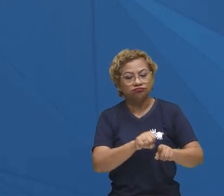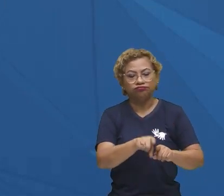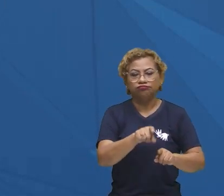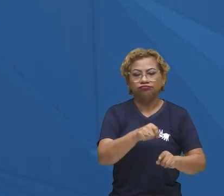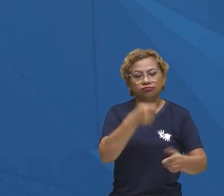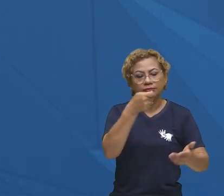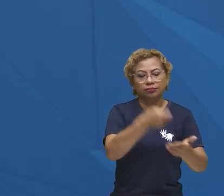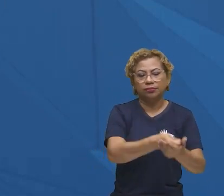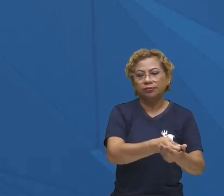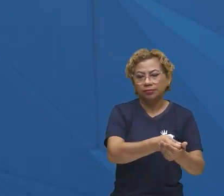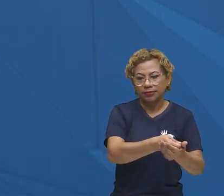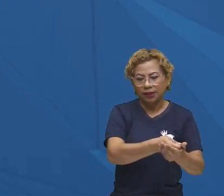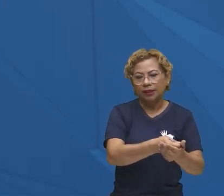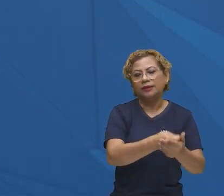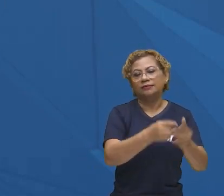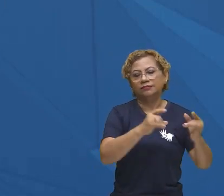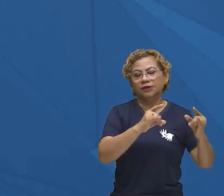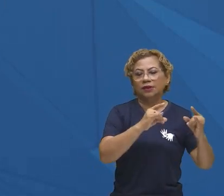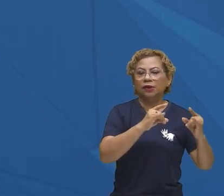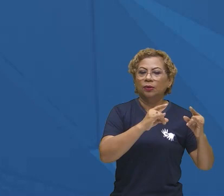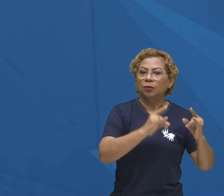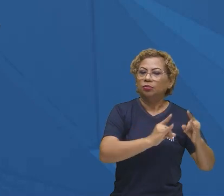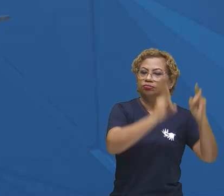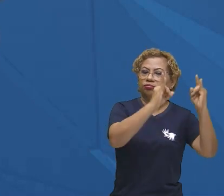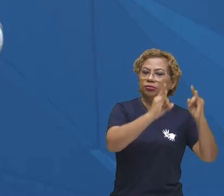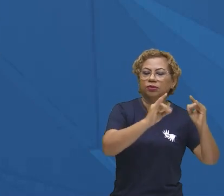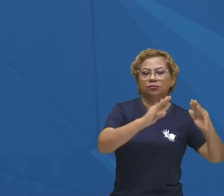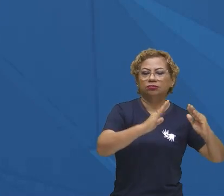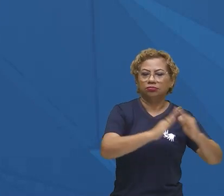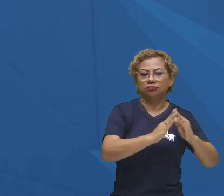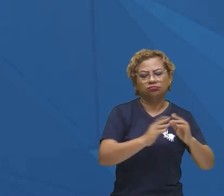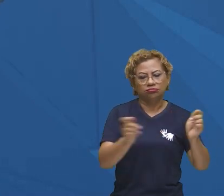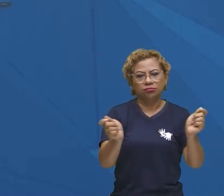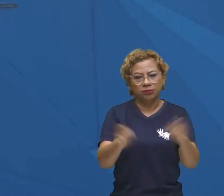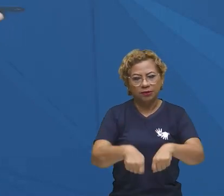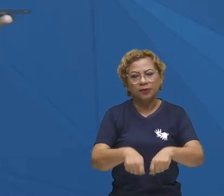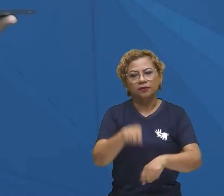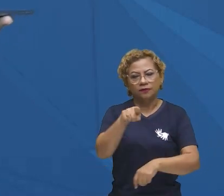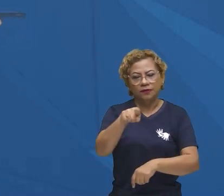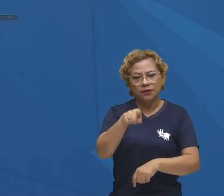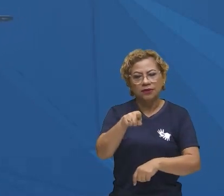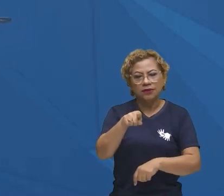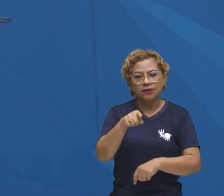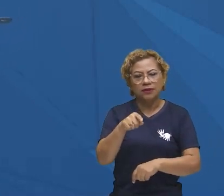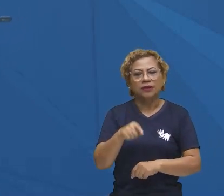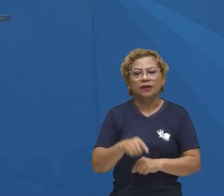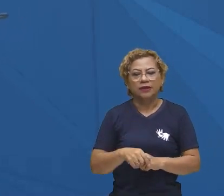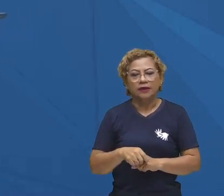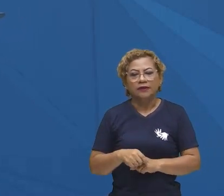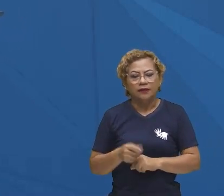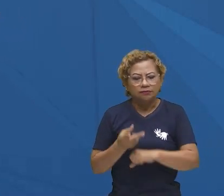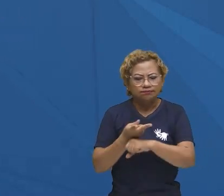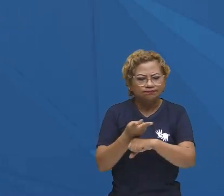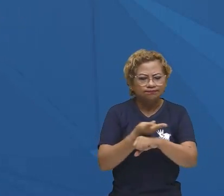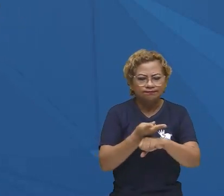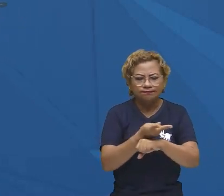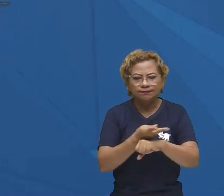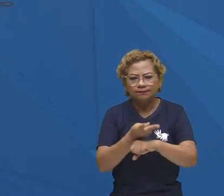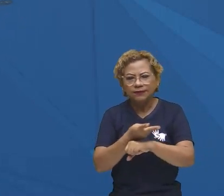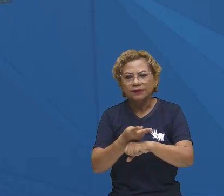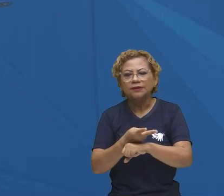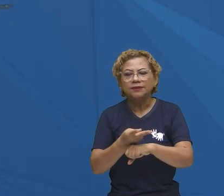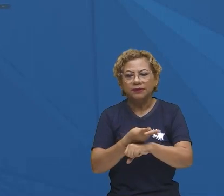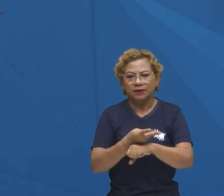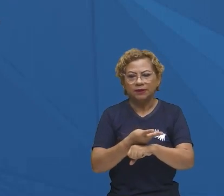opção daquilo que às vezes é mais em conta. Claro que é sempre possível você verificar as mensagens, o contato com o proprietário, como fica todos